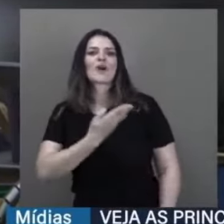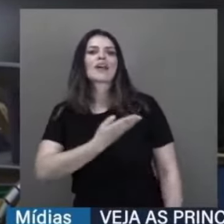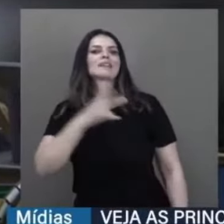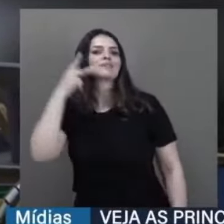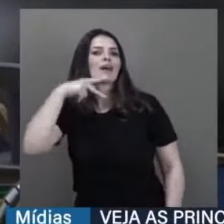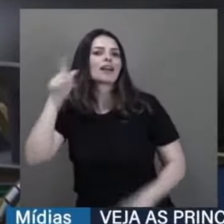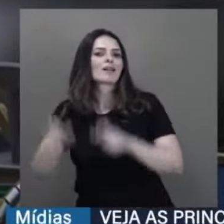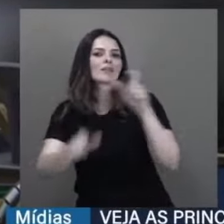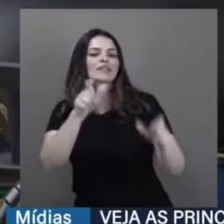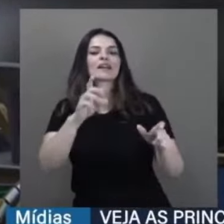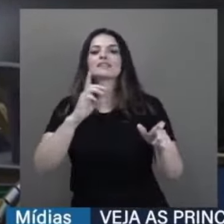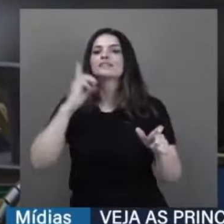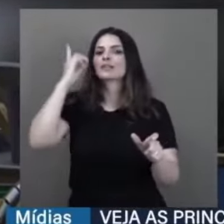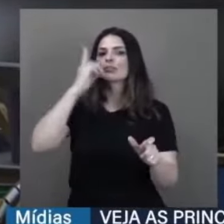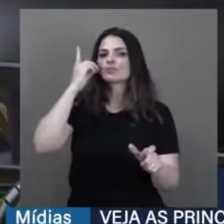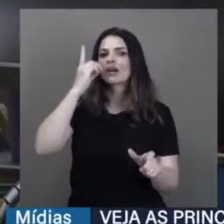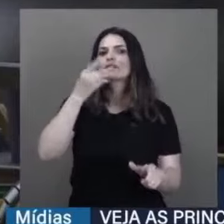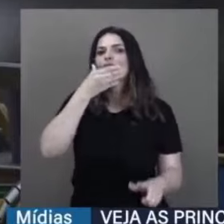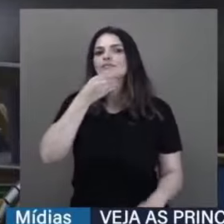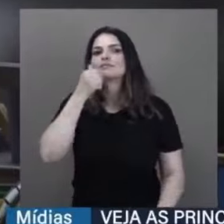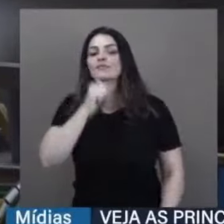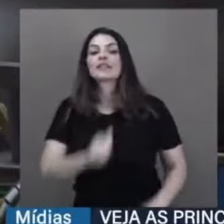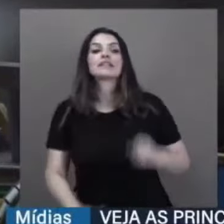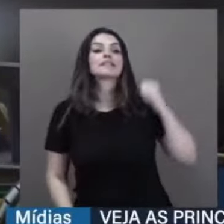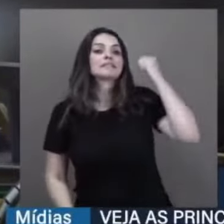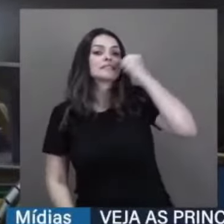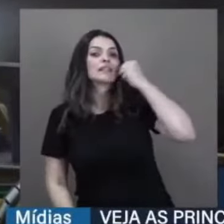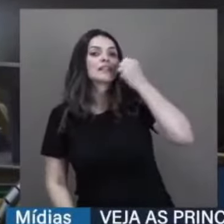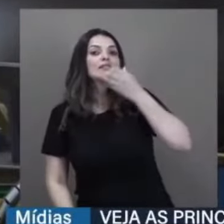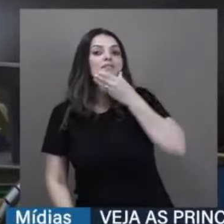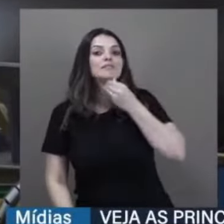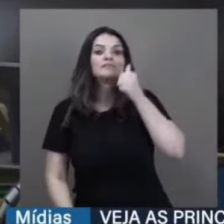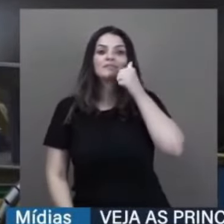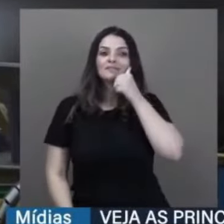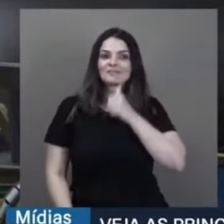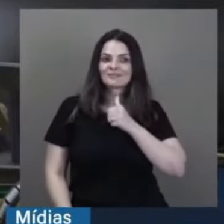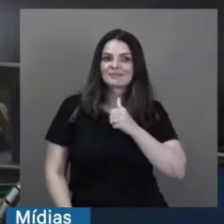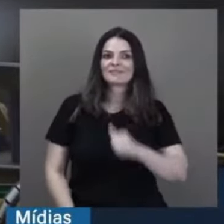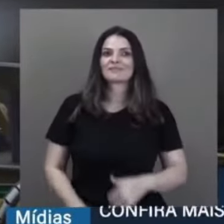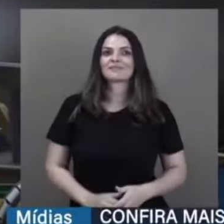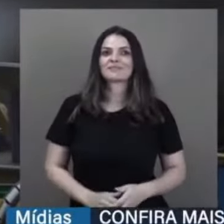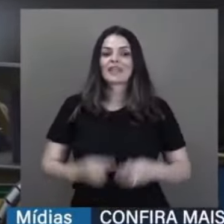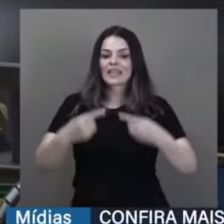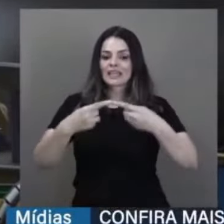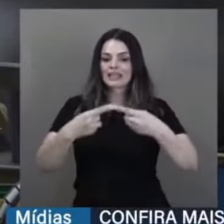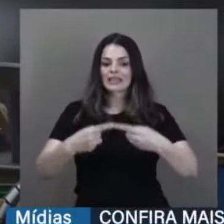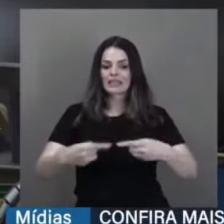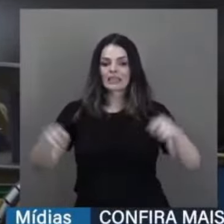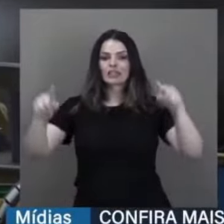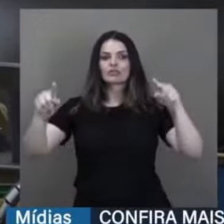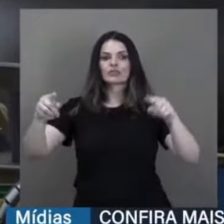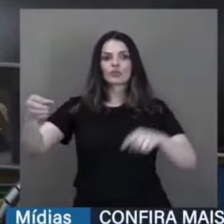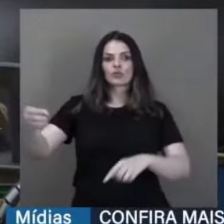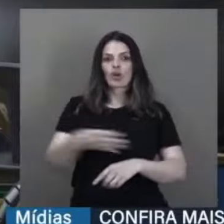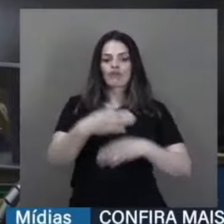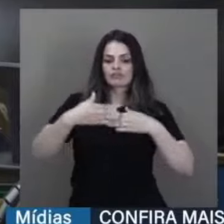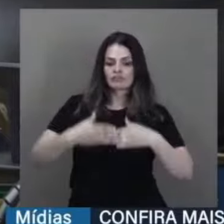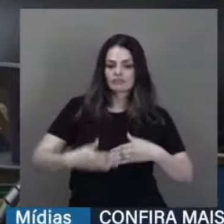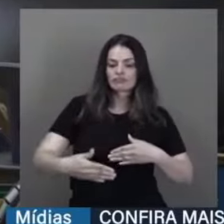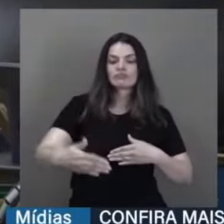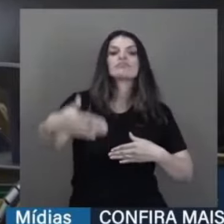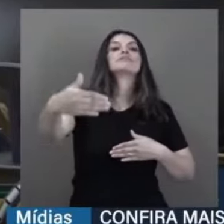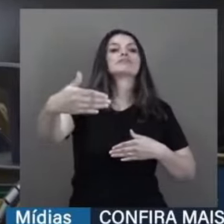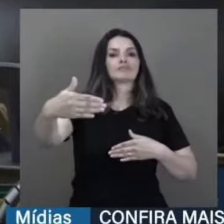deputados deputadas senadores e senadoras o início dessa nova sessão Legislativa é